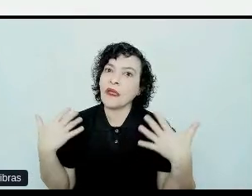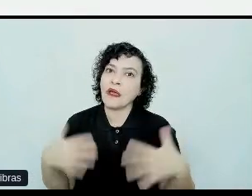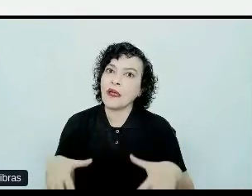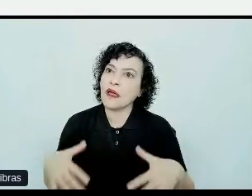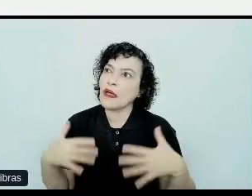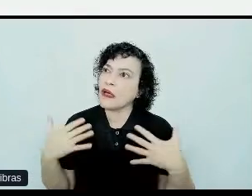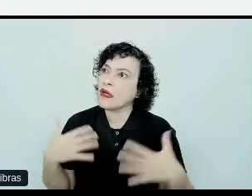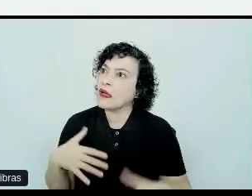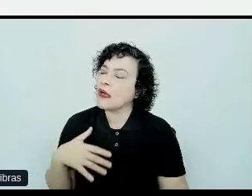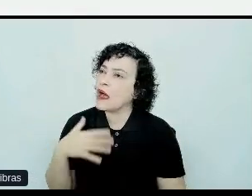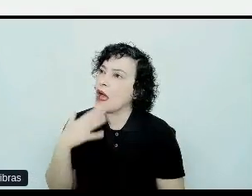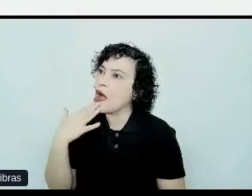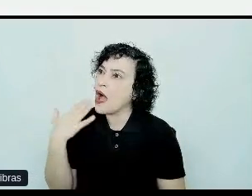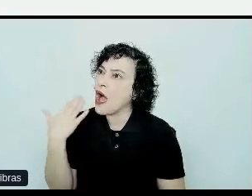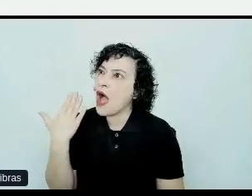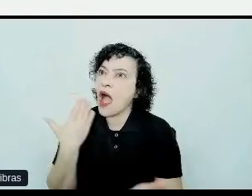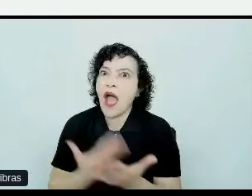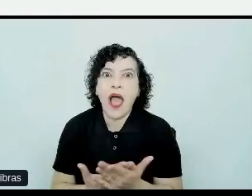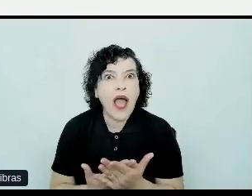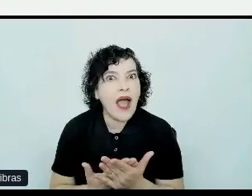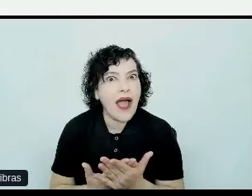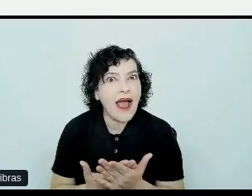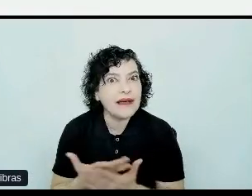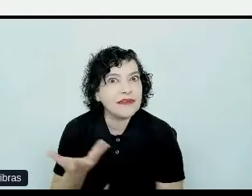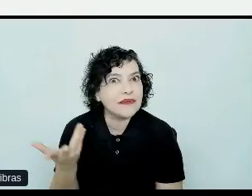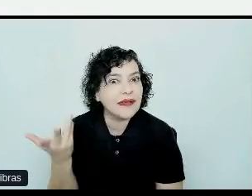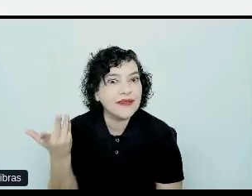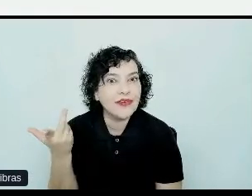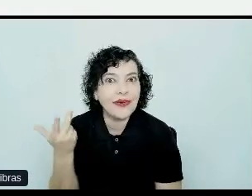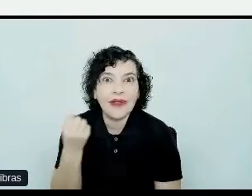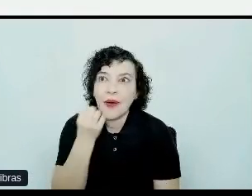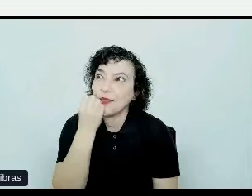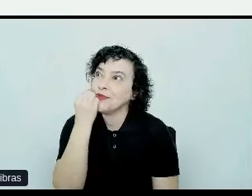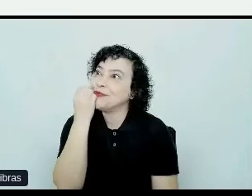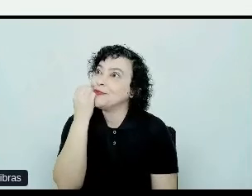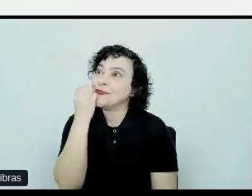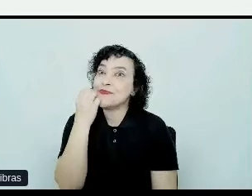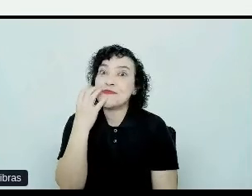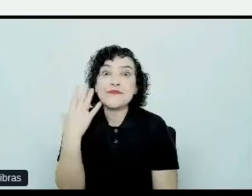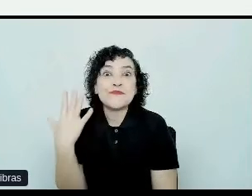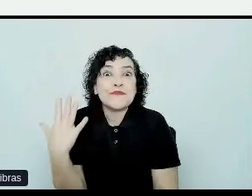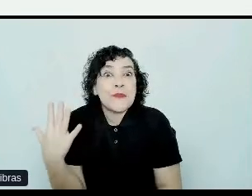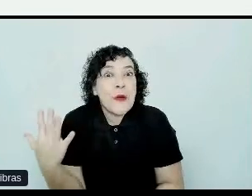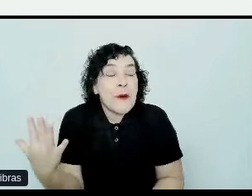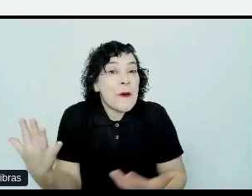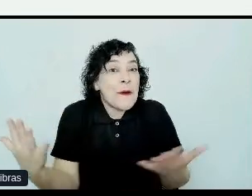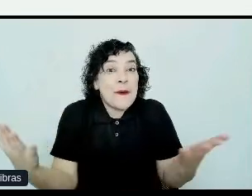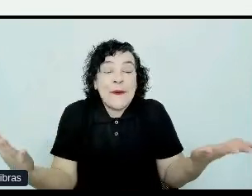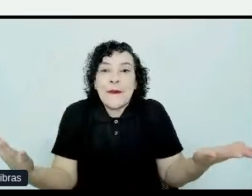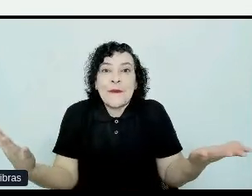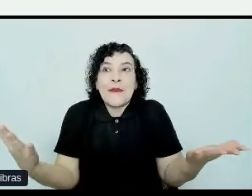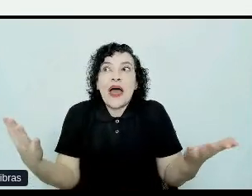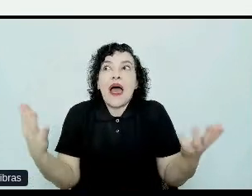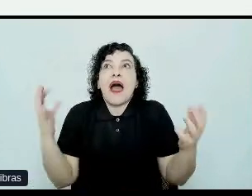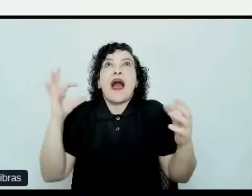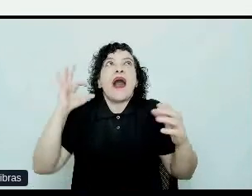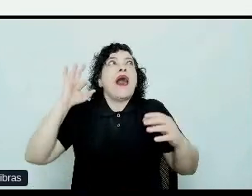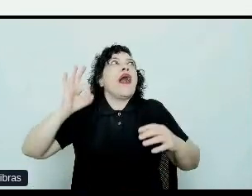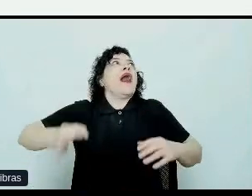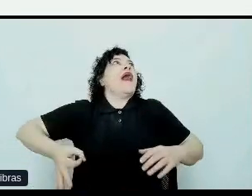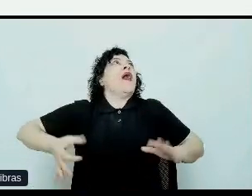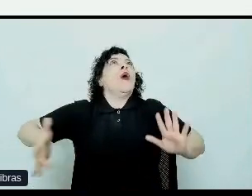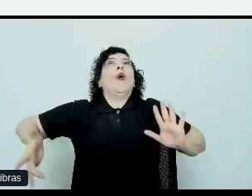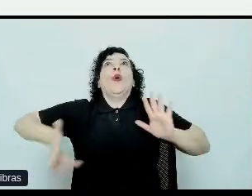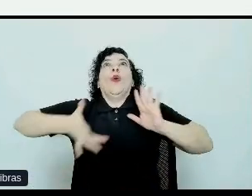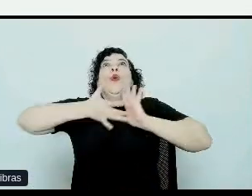achei sensacional. Eu falei, cara, muito bom isso, né? Tipo, deu uma esclarecida muito boa sobre o